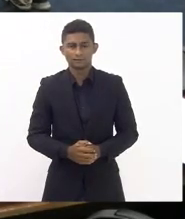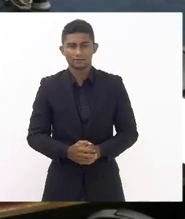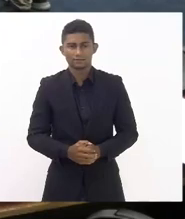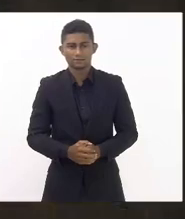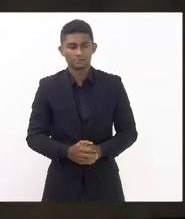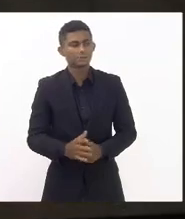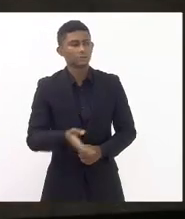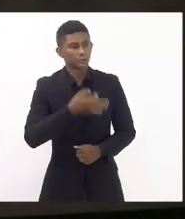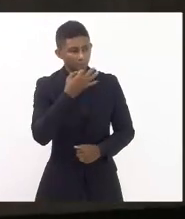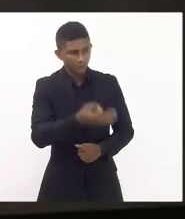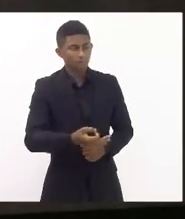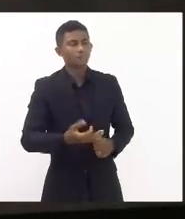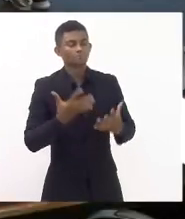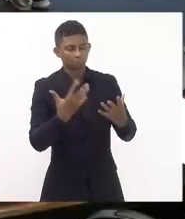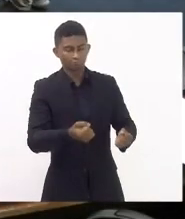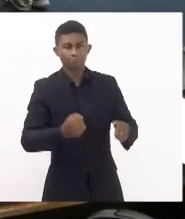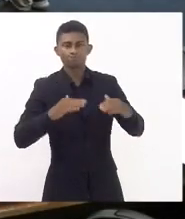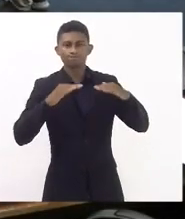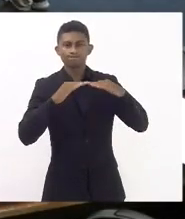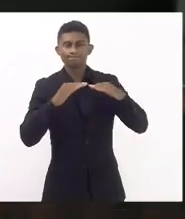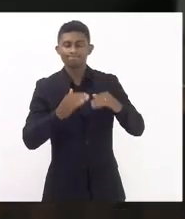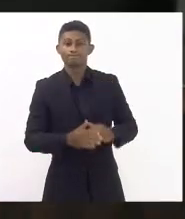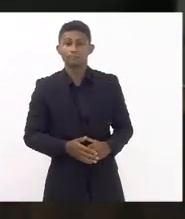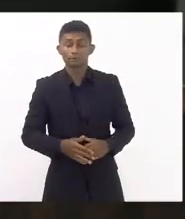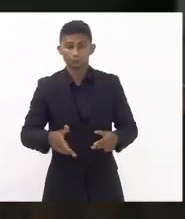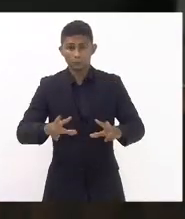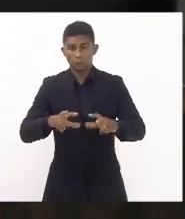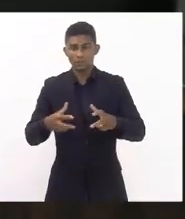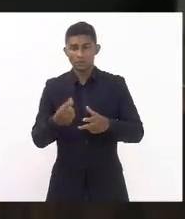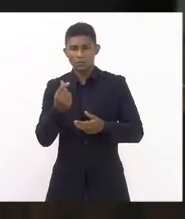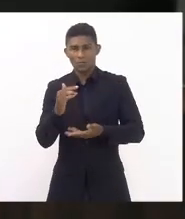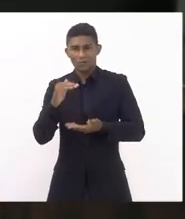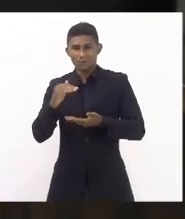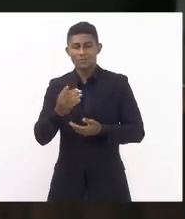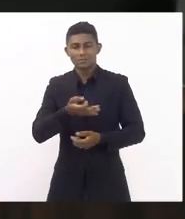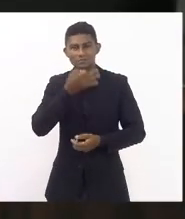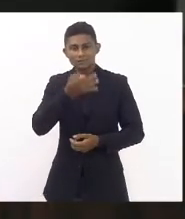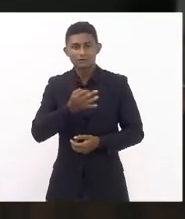Parecer é favorável. Pela Comissão de Orçamento, deputado